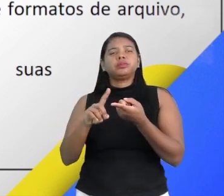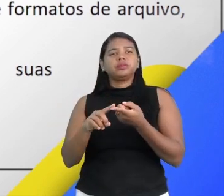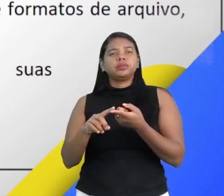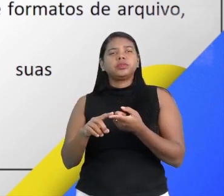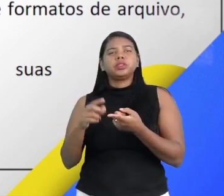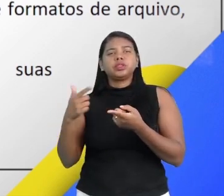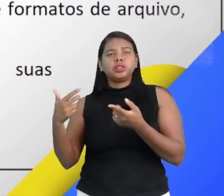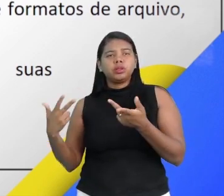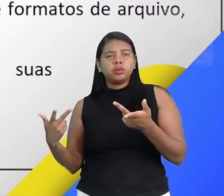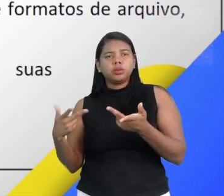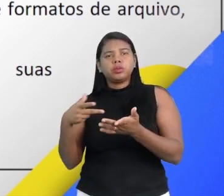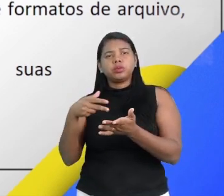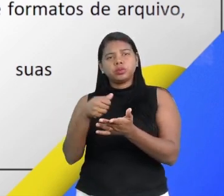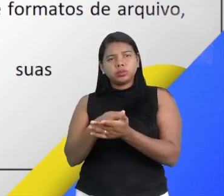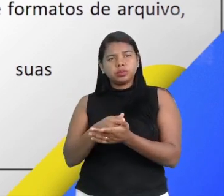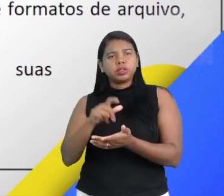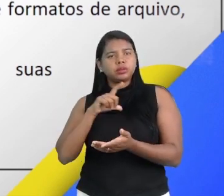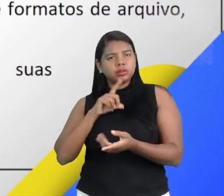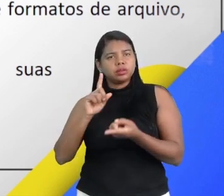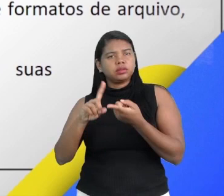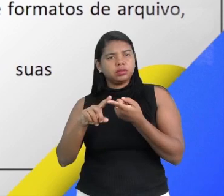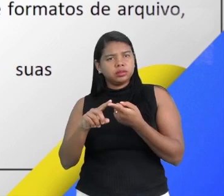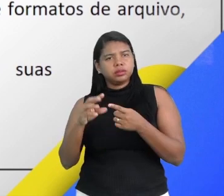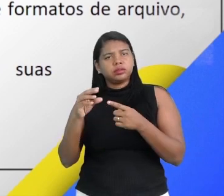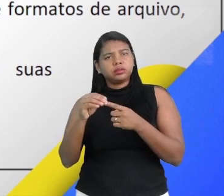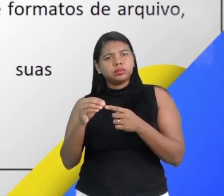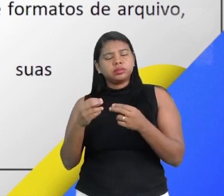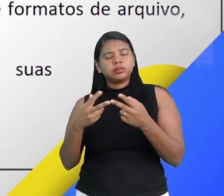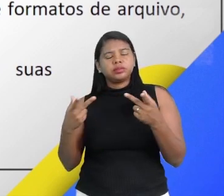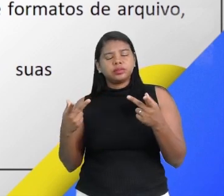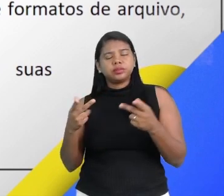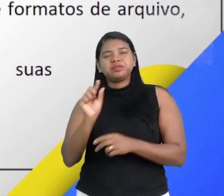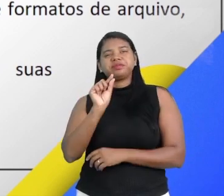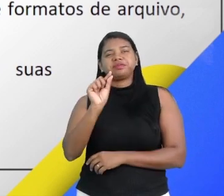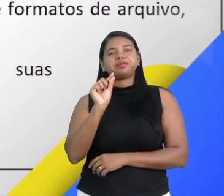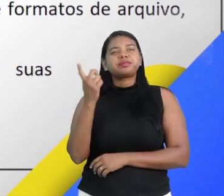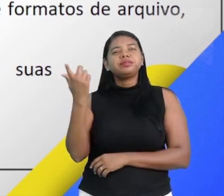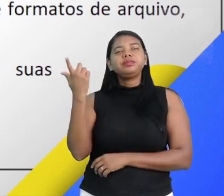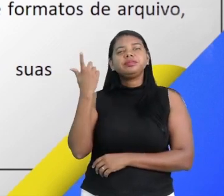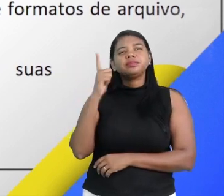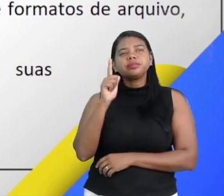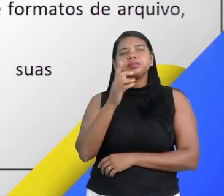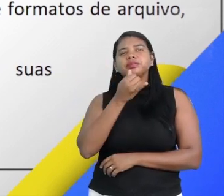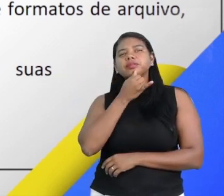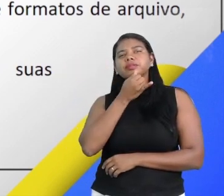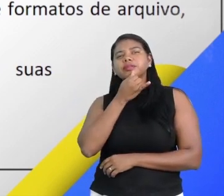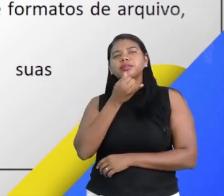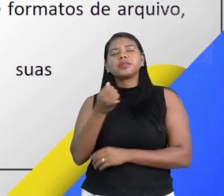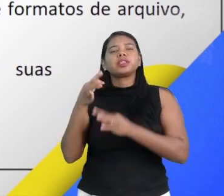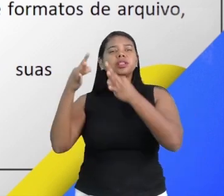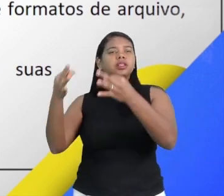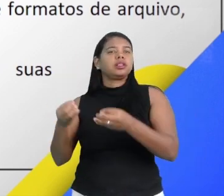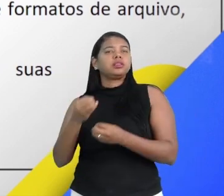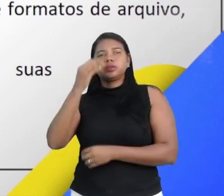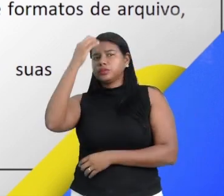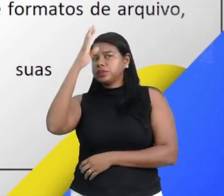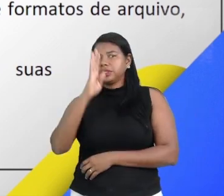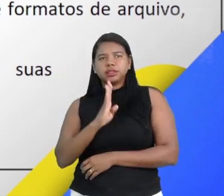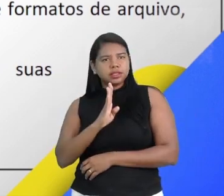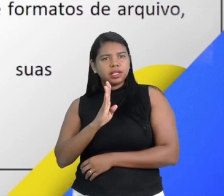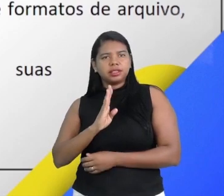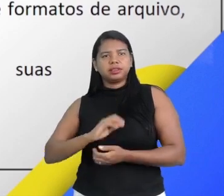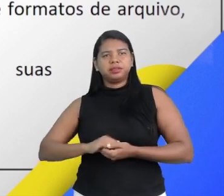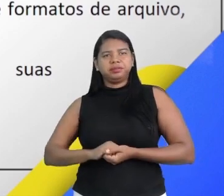têm plugins, mas a vantagem é que esses plugins aí você consegue todos de graça pela comunidade, e